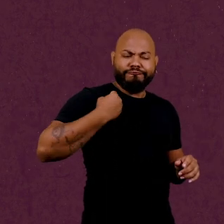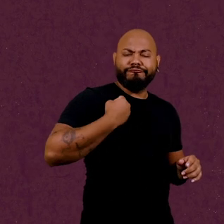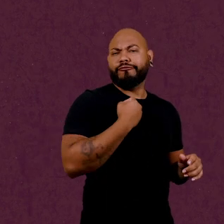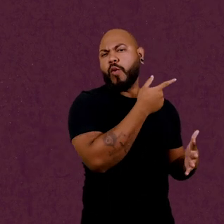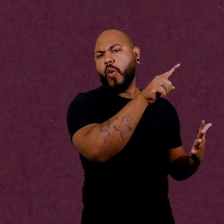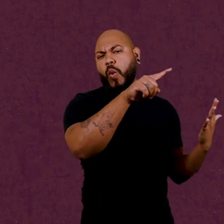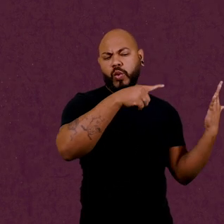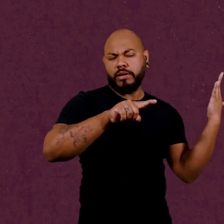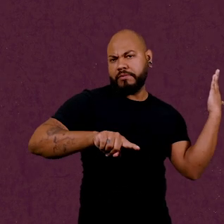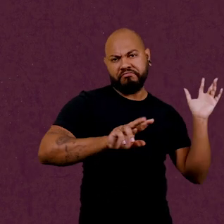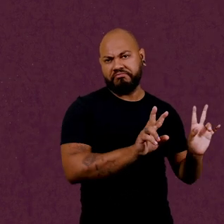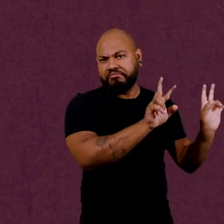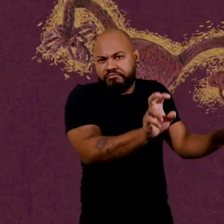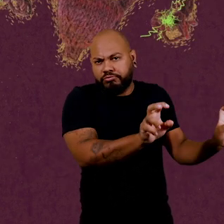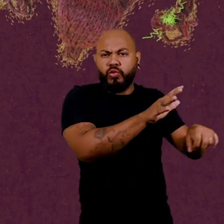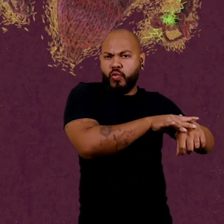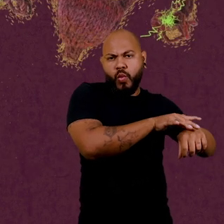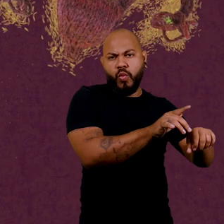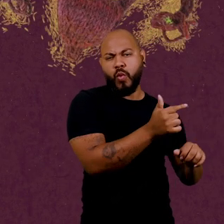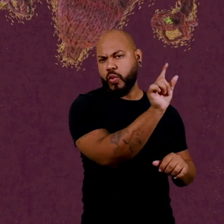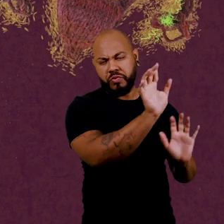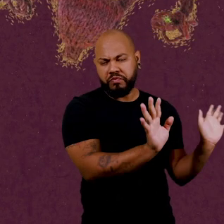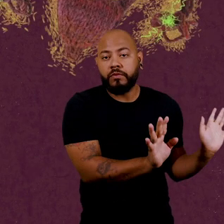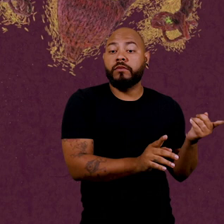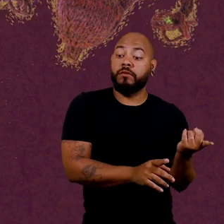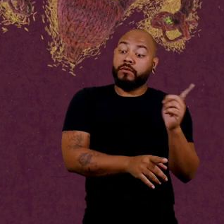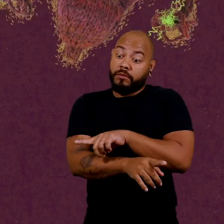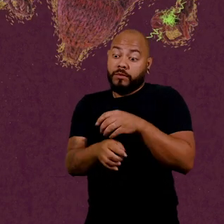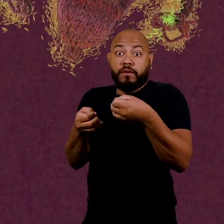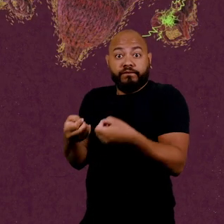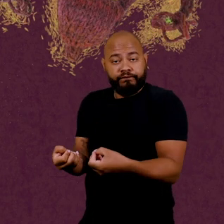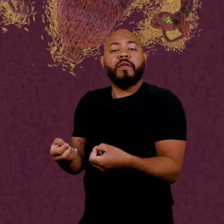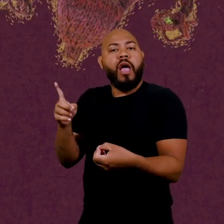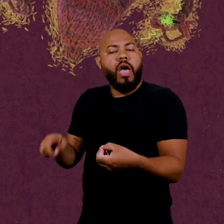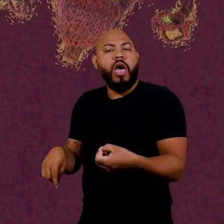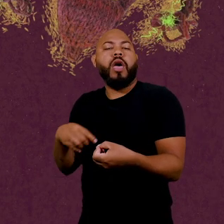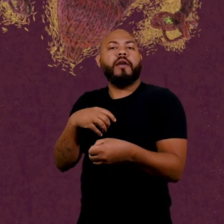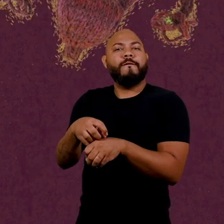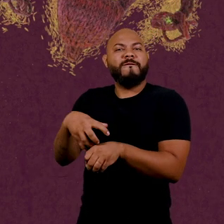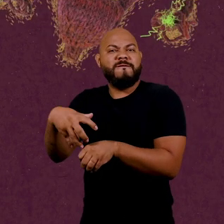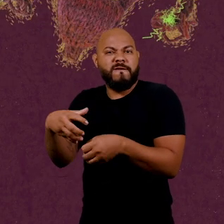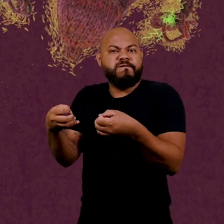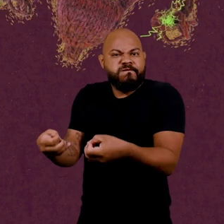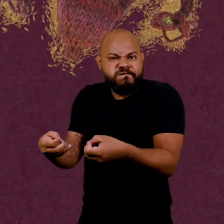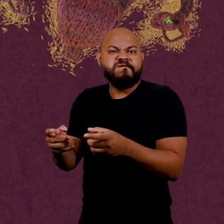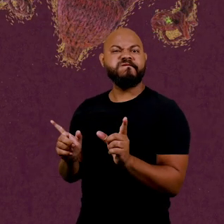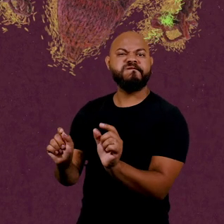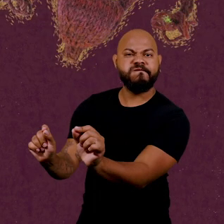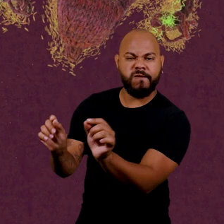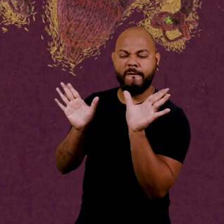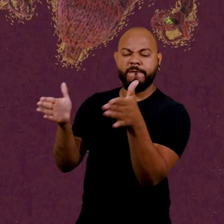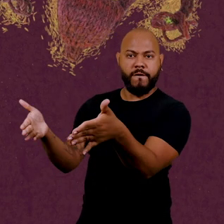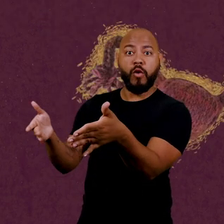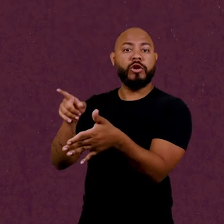tiraram o ovário por outras condições, com o ovário cancerígeno, com o tumor. Então a gente viu que tinha alguns genes da via que a